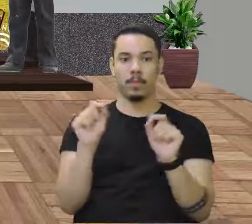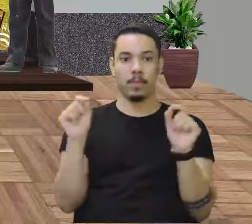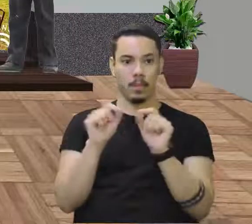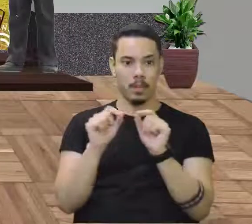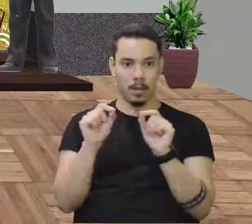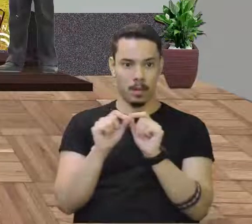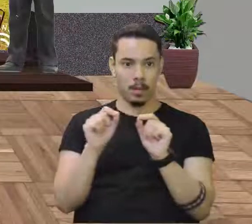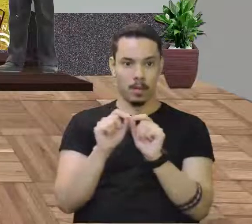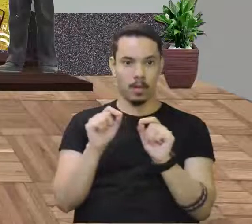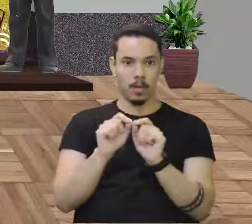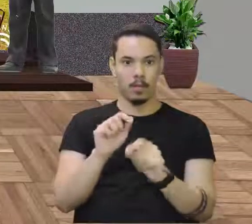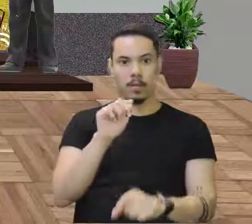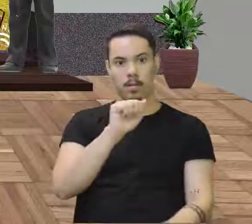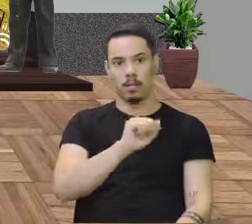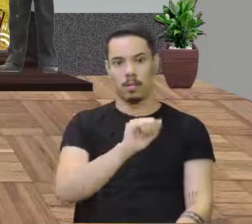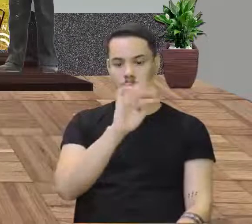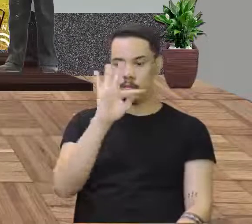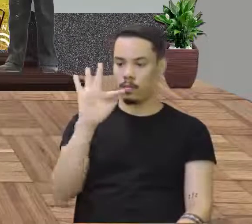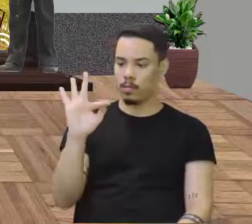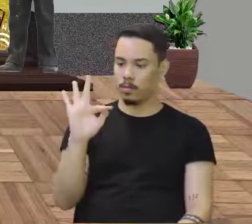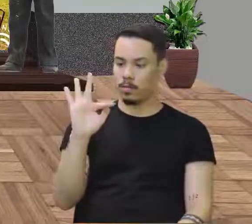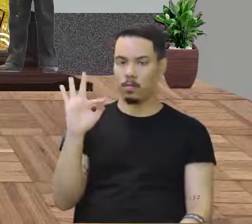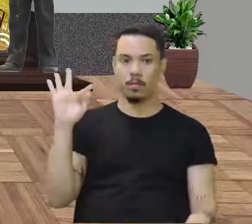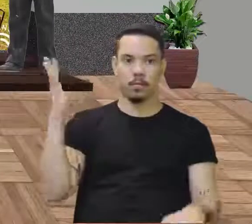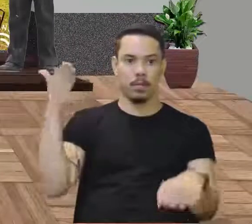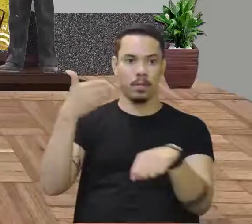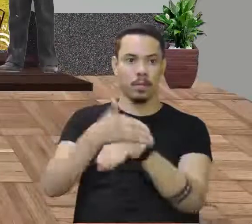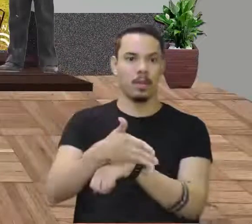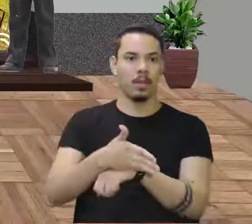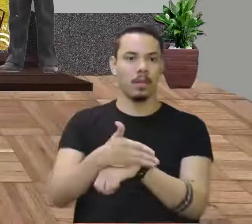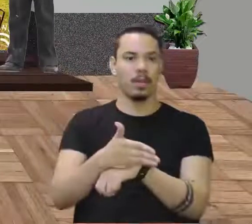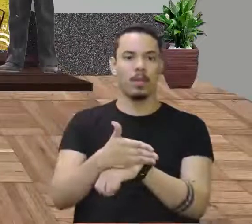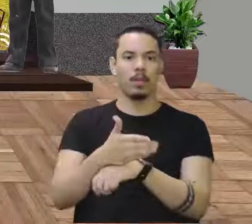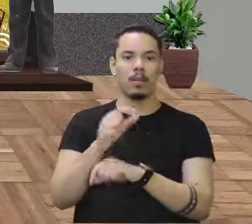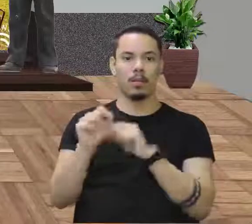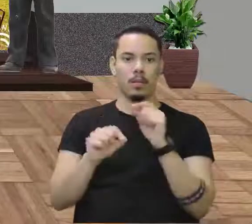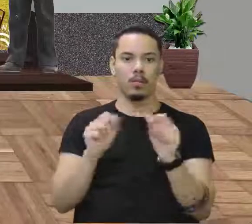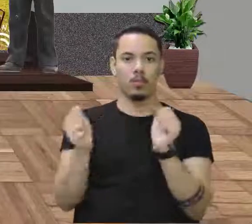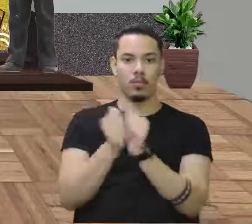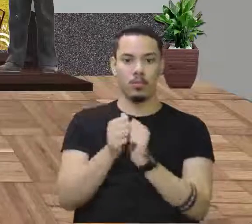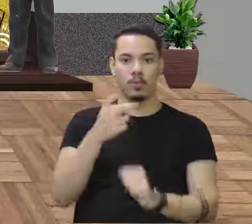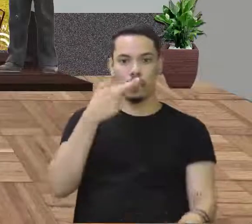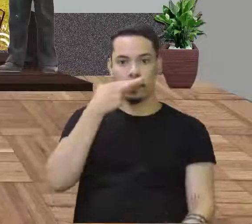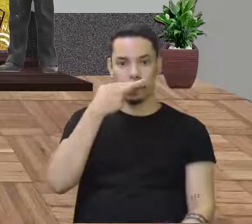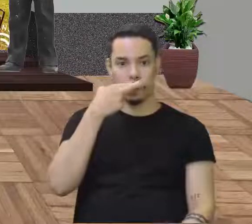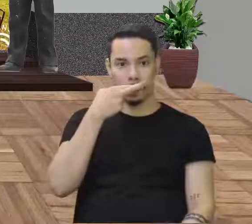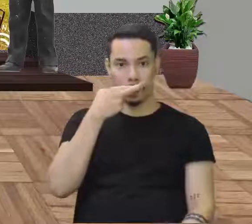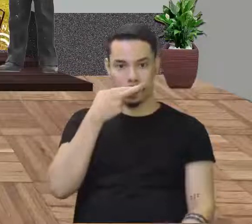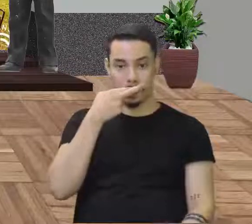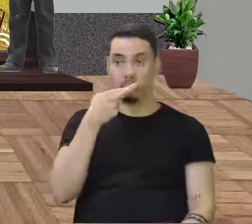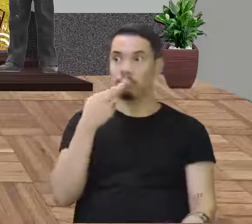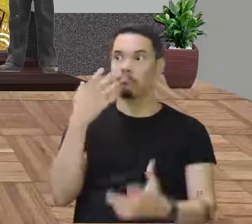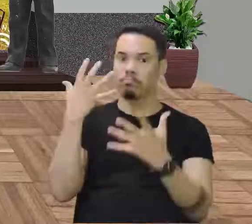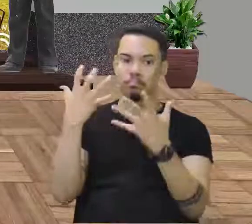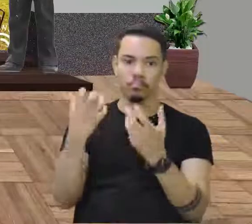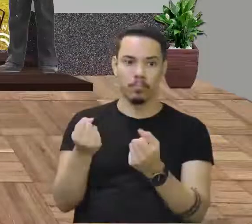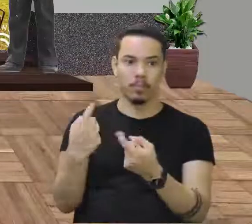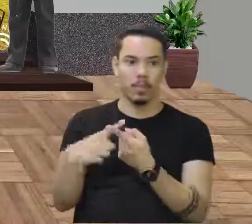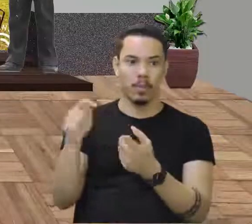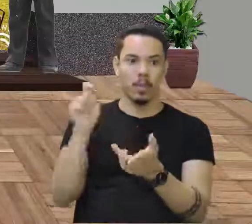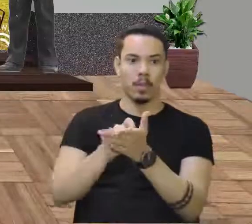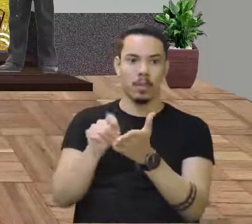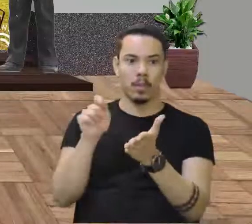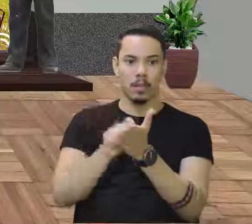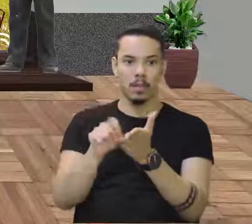fazer Aloysio Ferreira entrar nas graças de Marechal Rondon. Ele escreve para